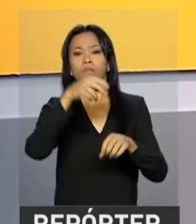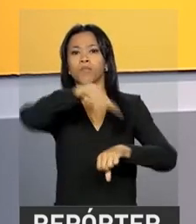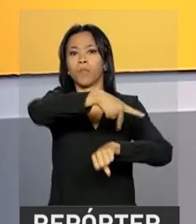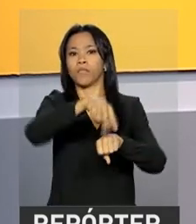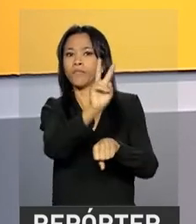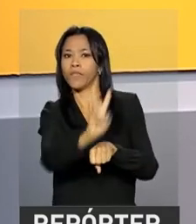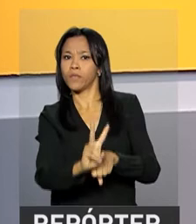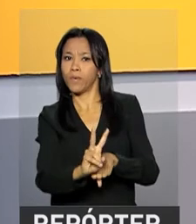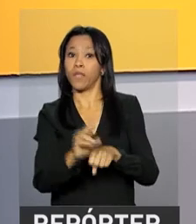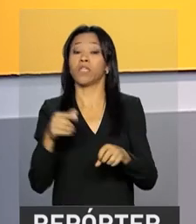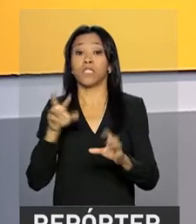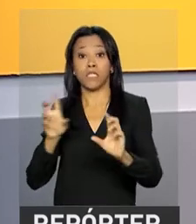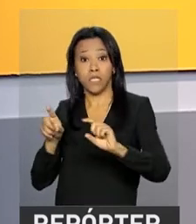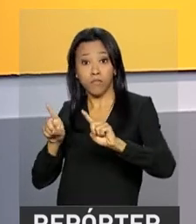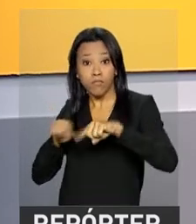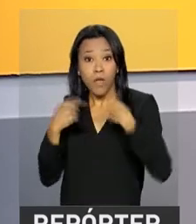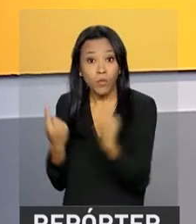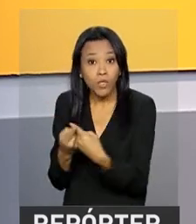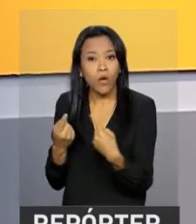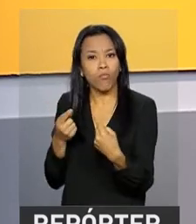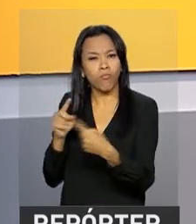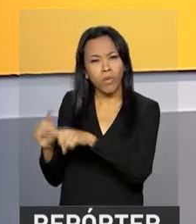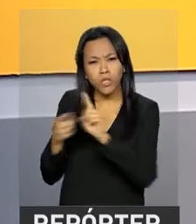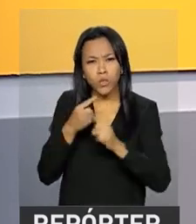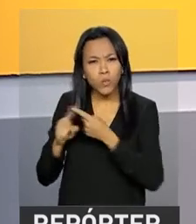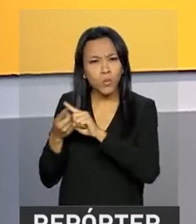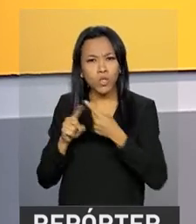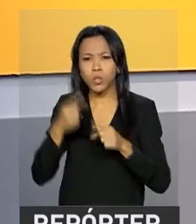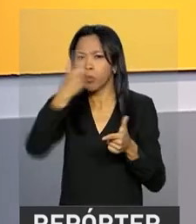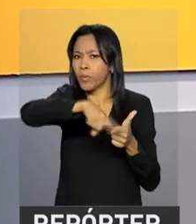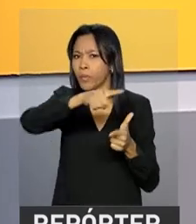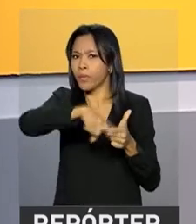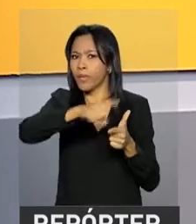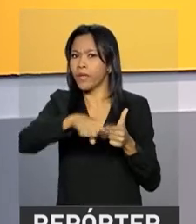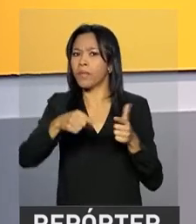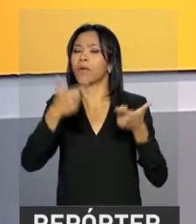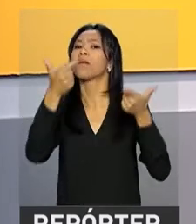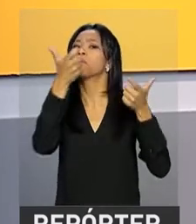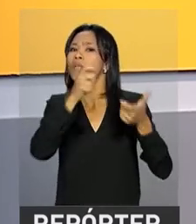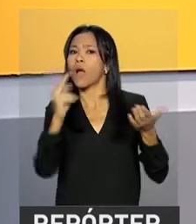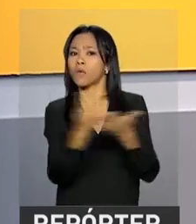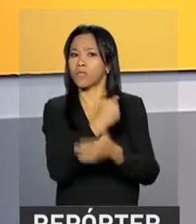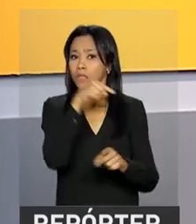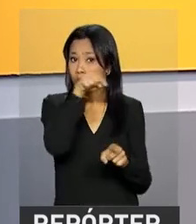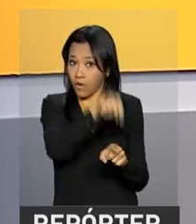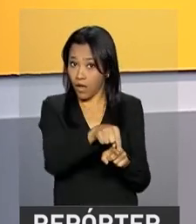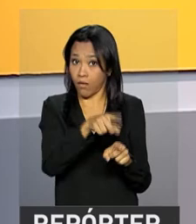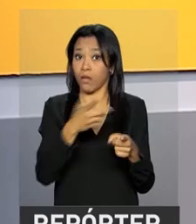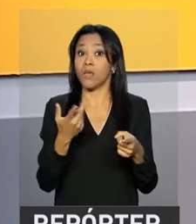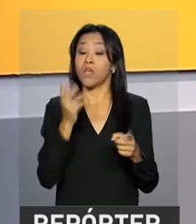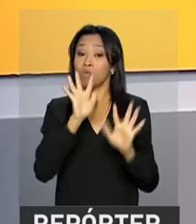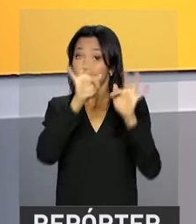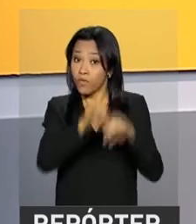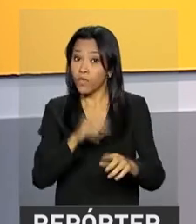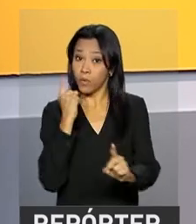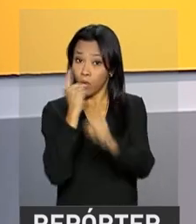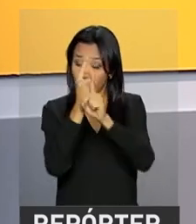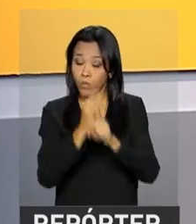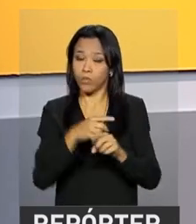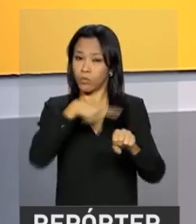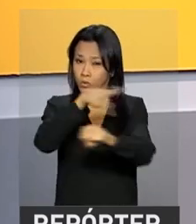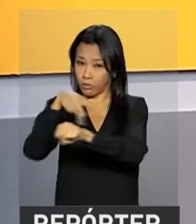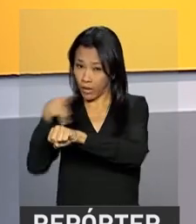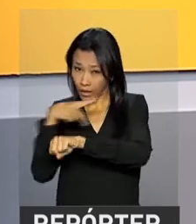nesta terça-feira em Lima, no Peru, para discutir a crise venezuelana. Na declaração divulgada ao final do encontro, os países